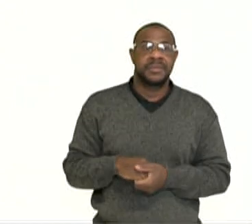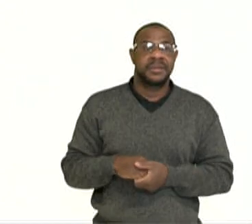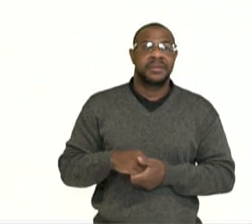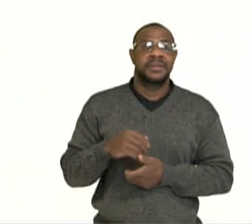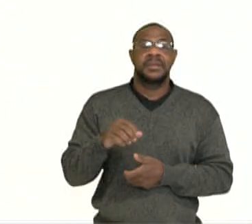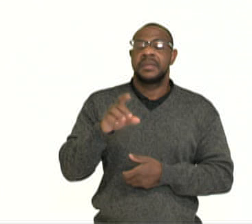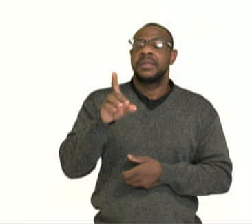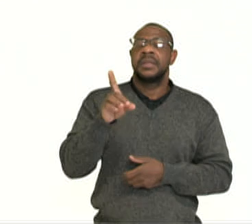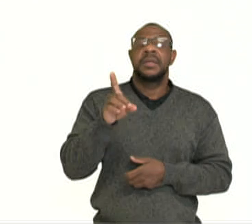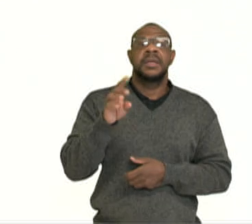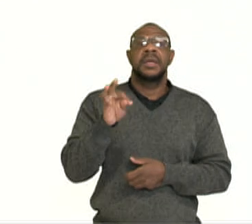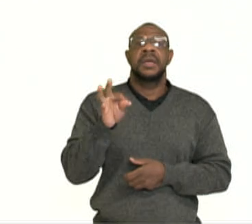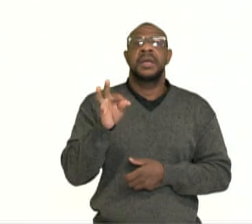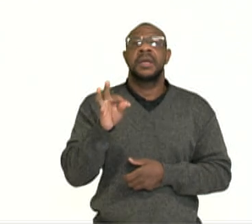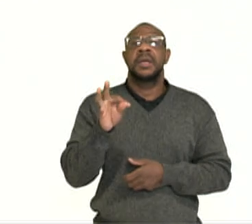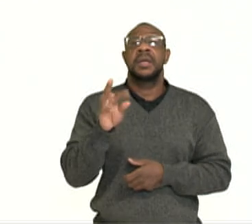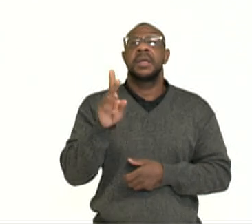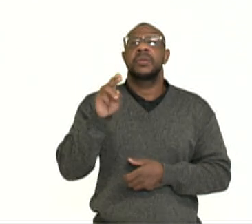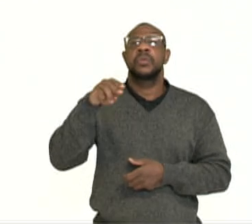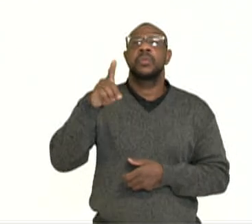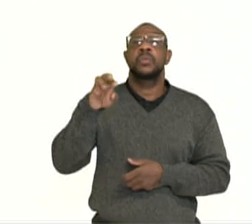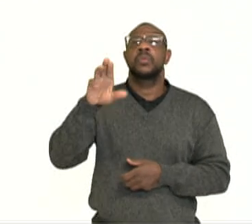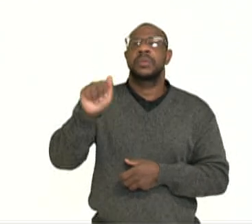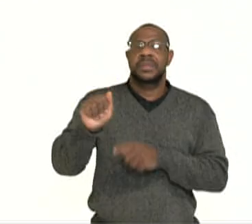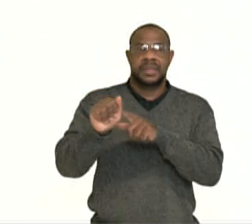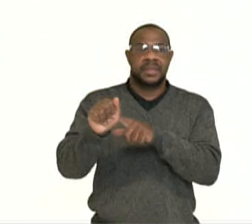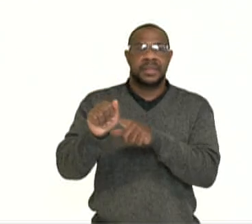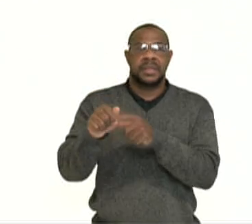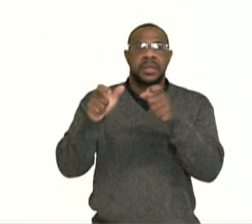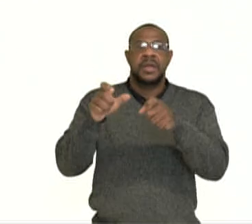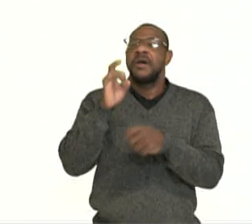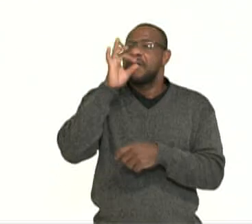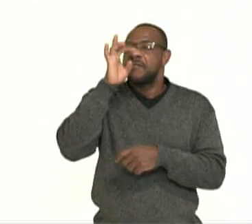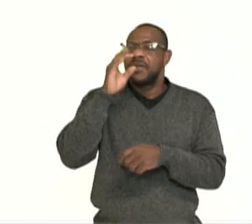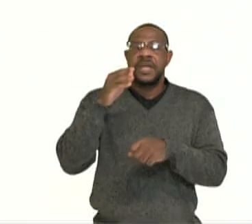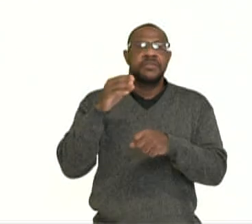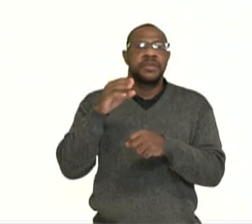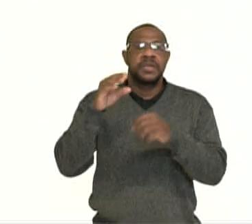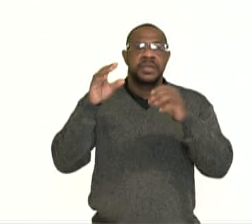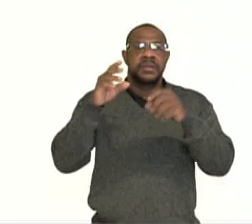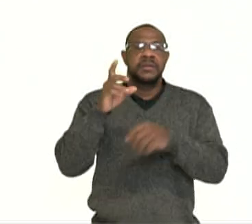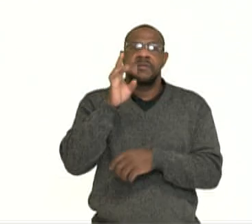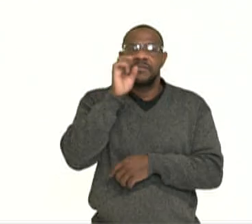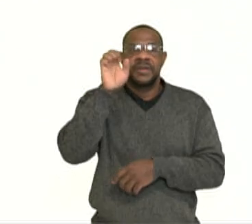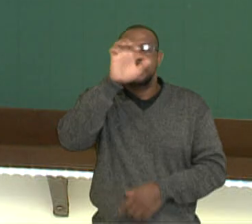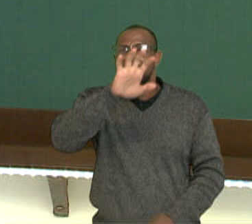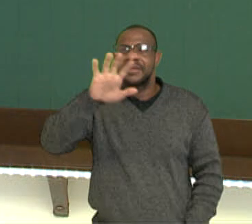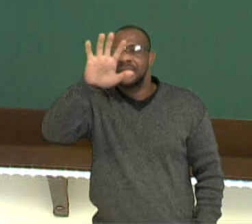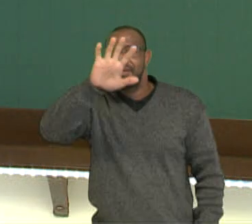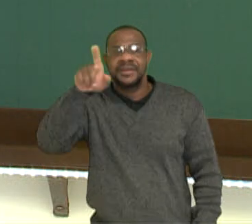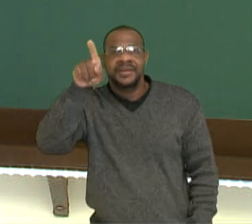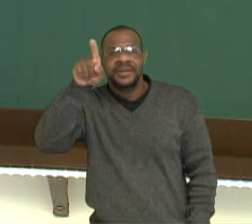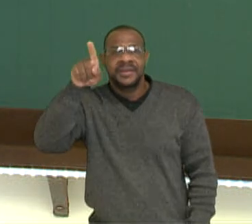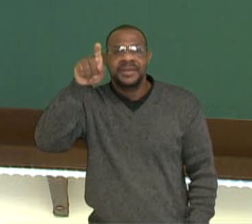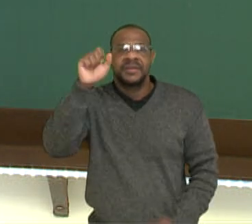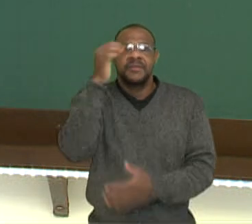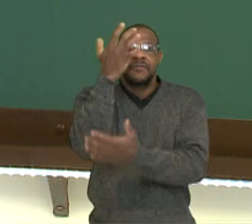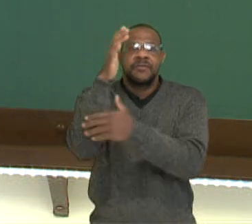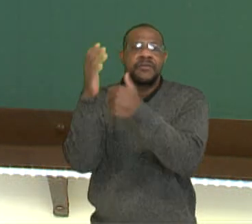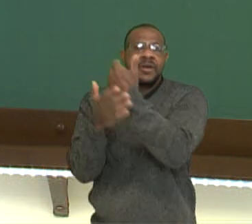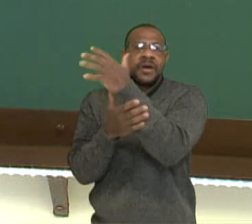onde nós temos a taiga. Aqui, ó, na área verde escura, nós temos a taiga, nós temos algumas áreas de